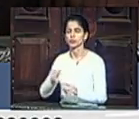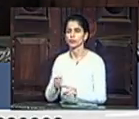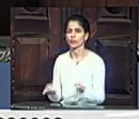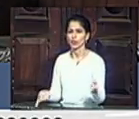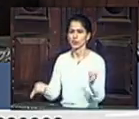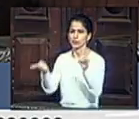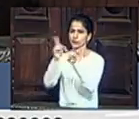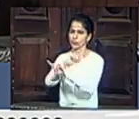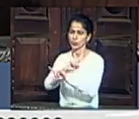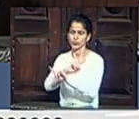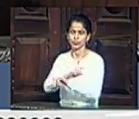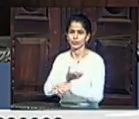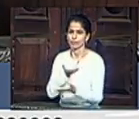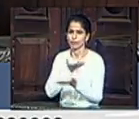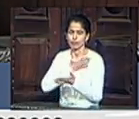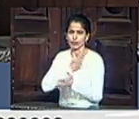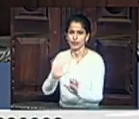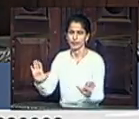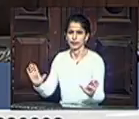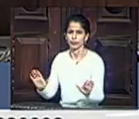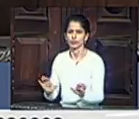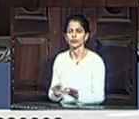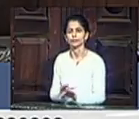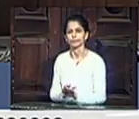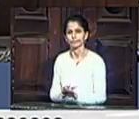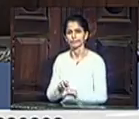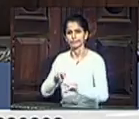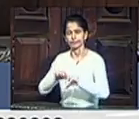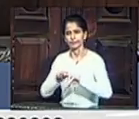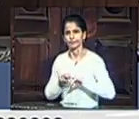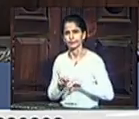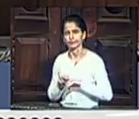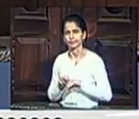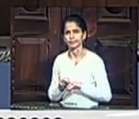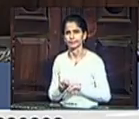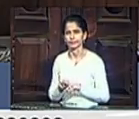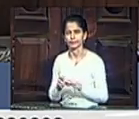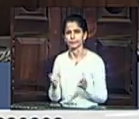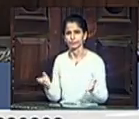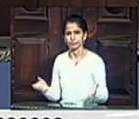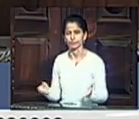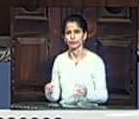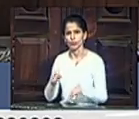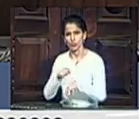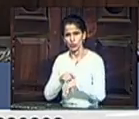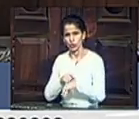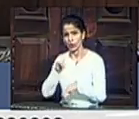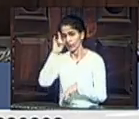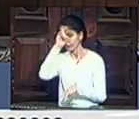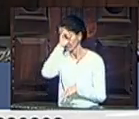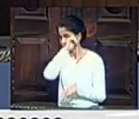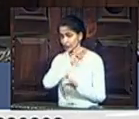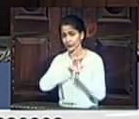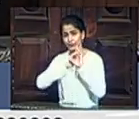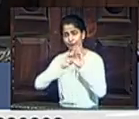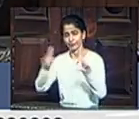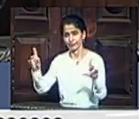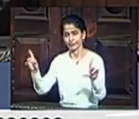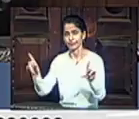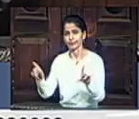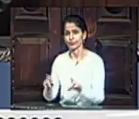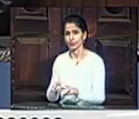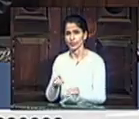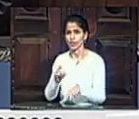a qualquer tipo de aumento de imposto. Por isso, diante da excepcionalidade do momento que estamos vivendo,